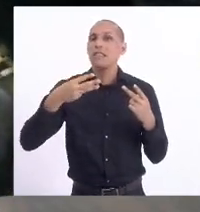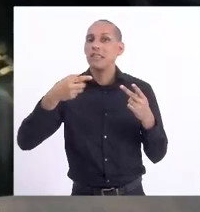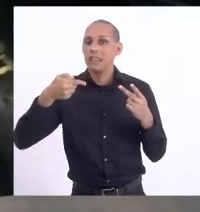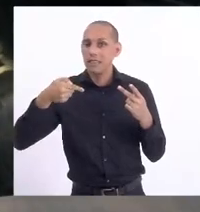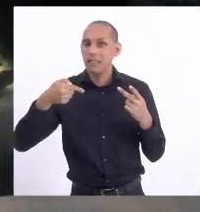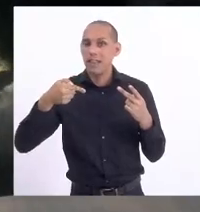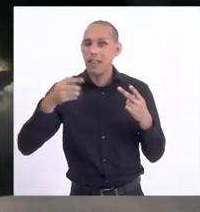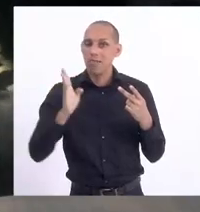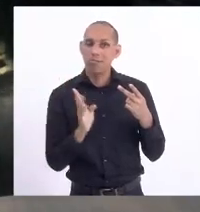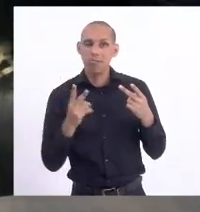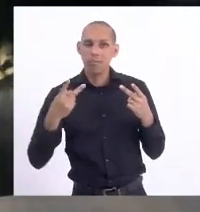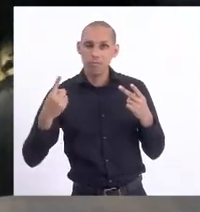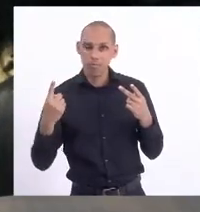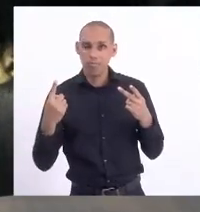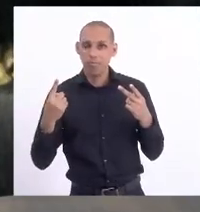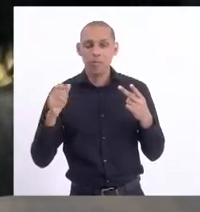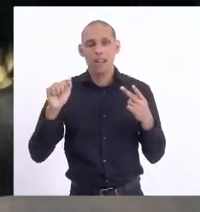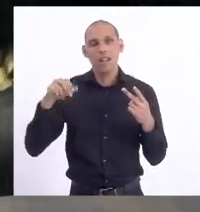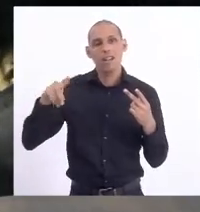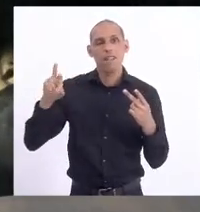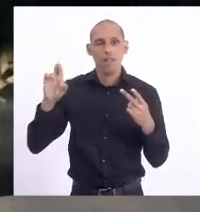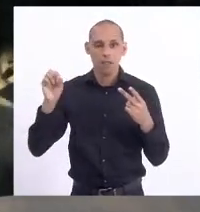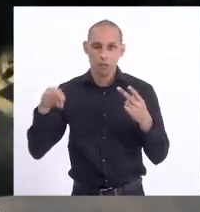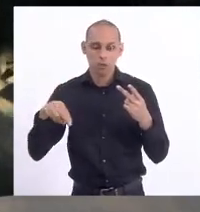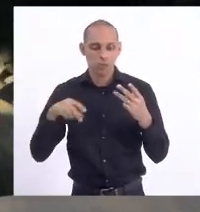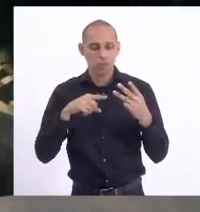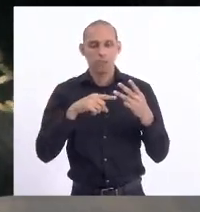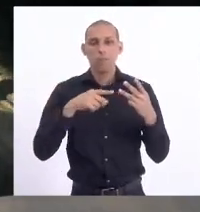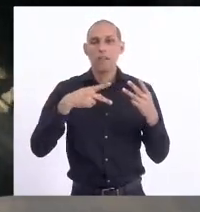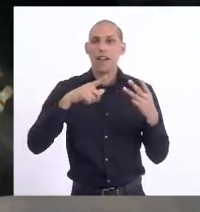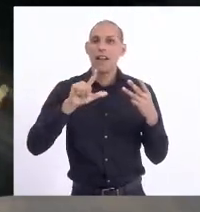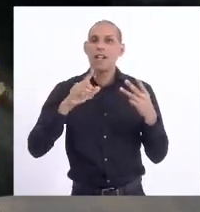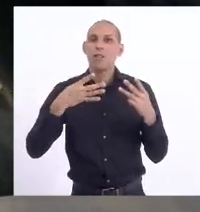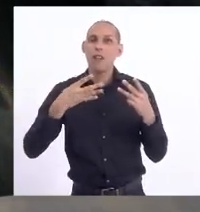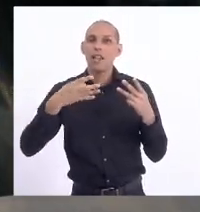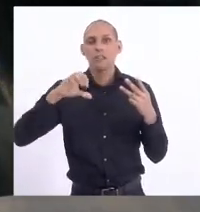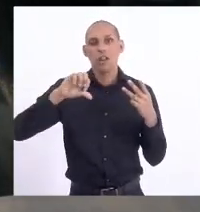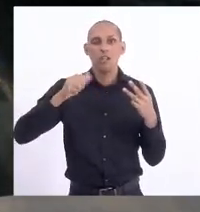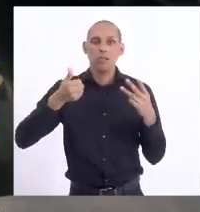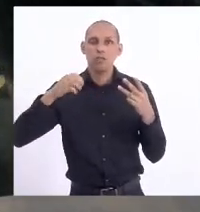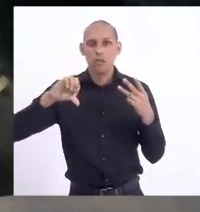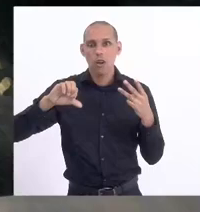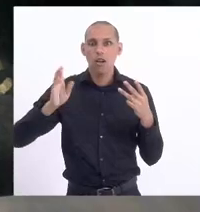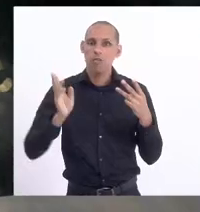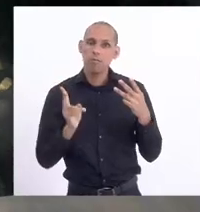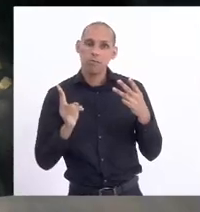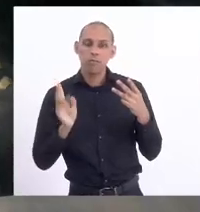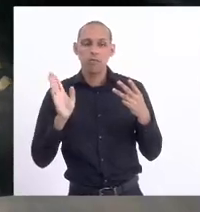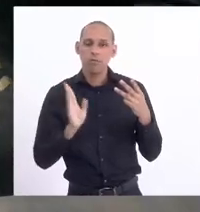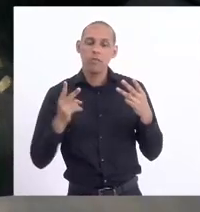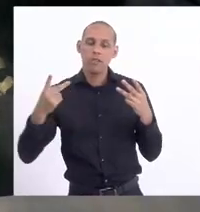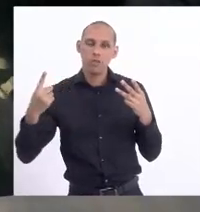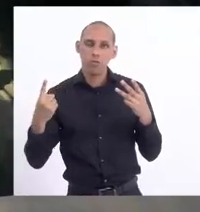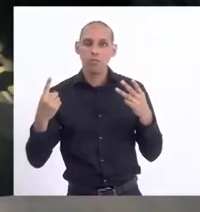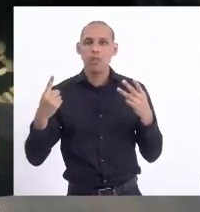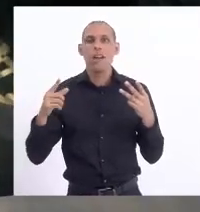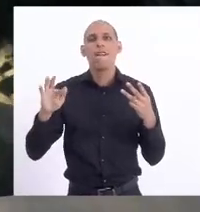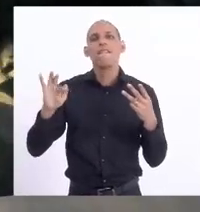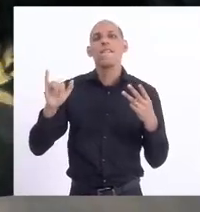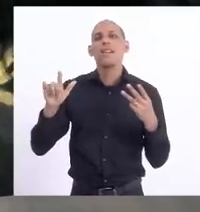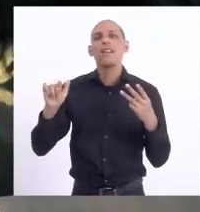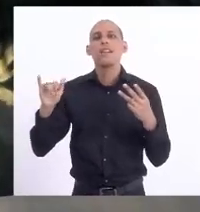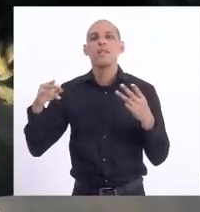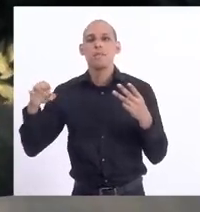4737 de 21, de Anderson Moraes. PL 4919 de 21, Felipe Soares e